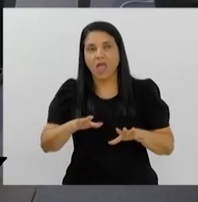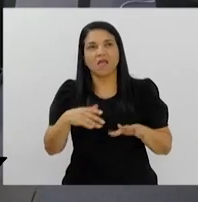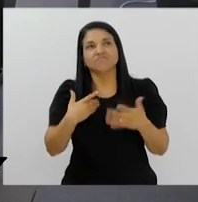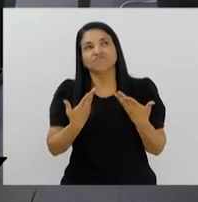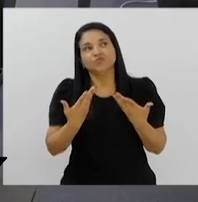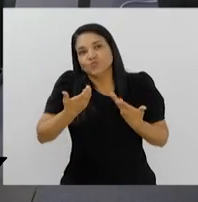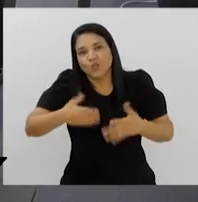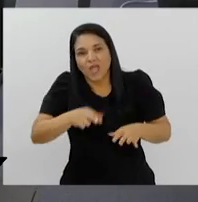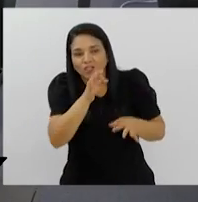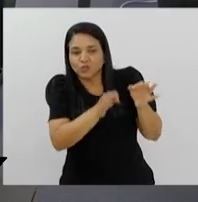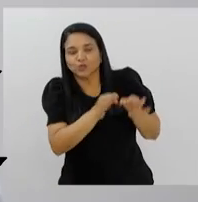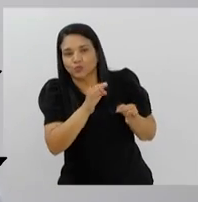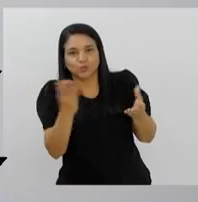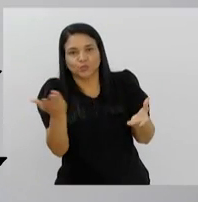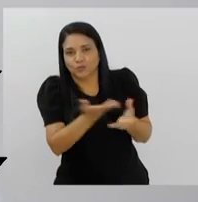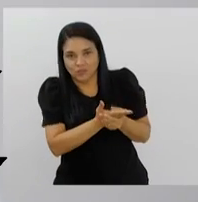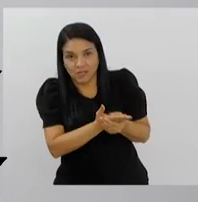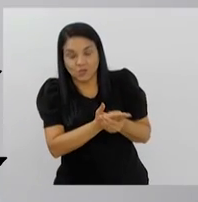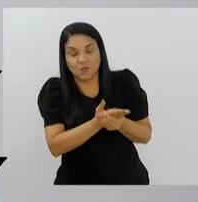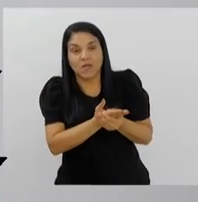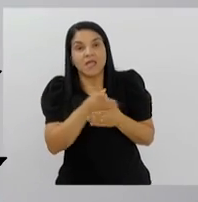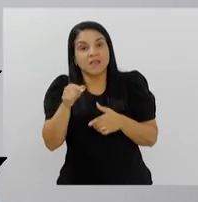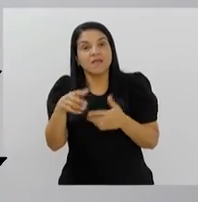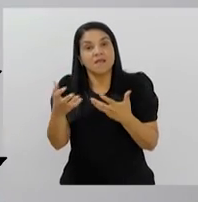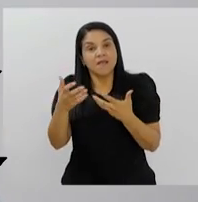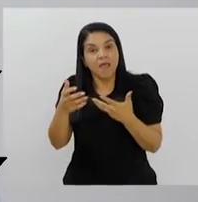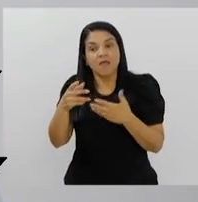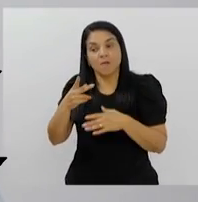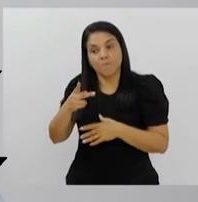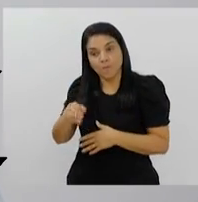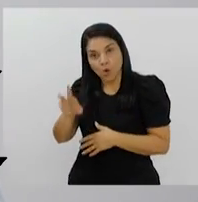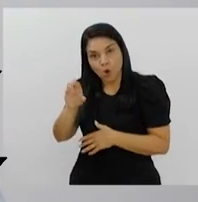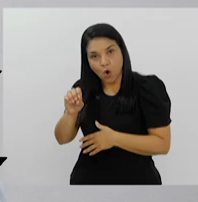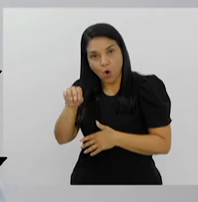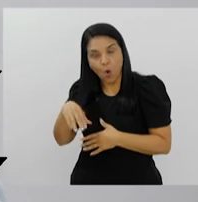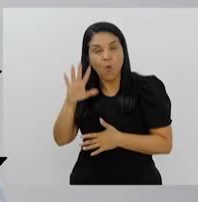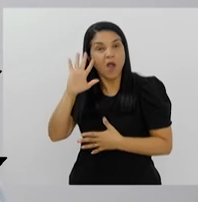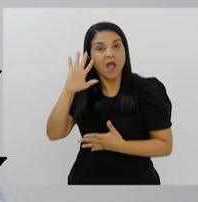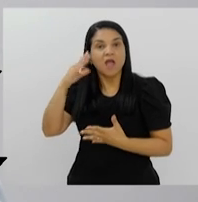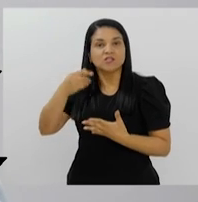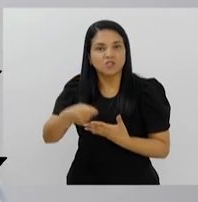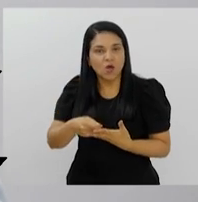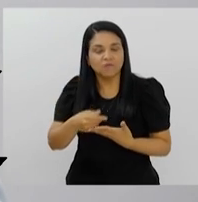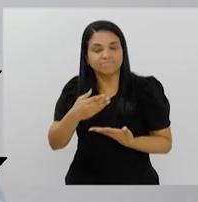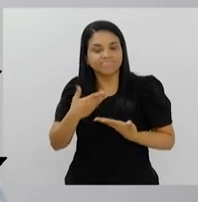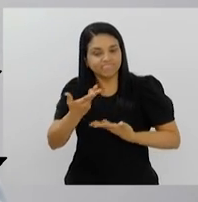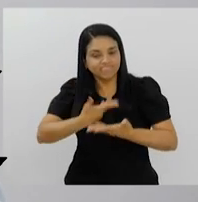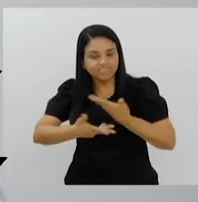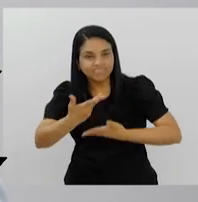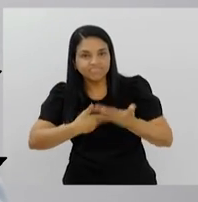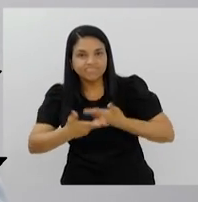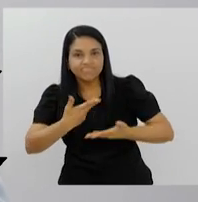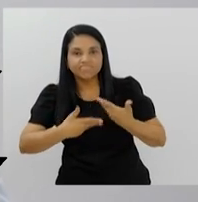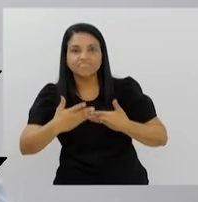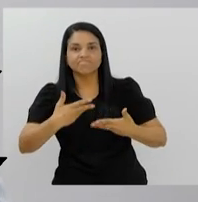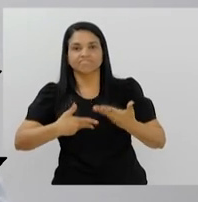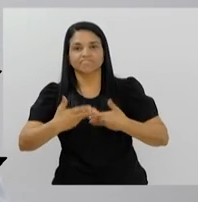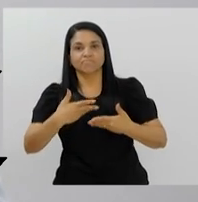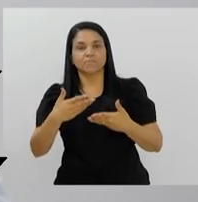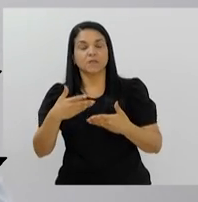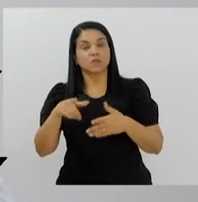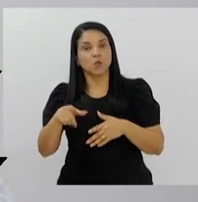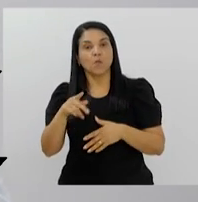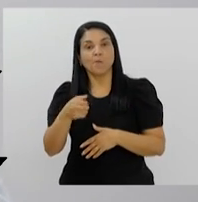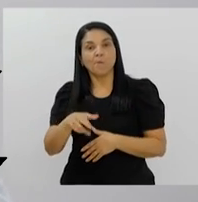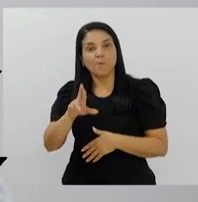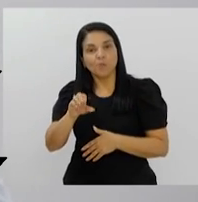jurídica ele quer sair com o problema resolvido então Procon se esforça para que nós consigamos